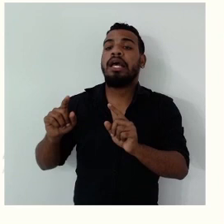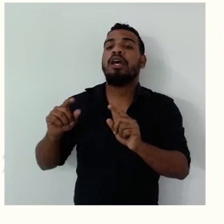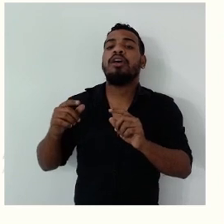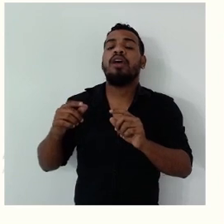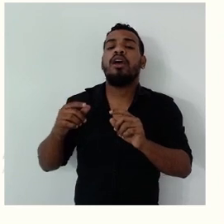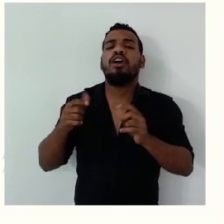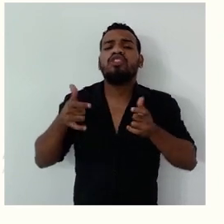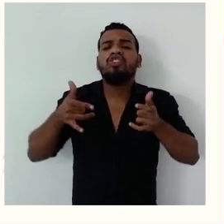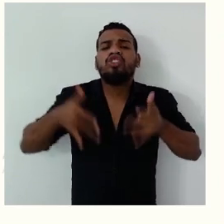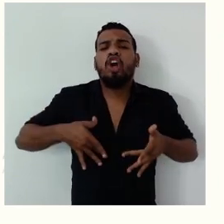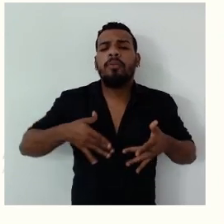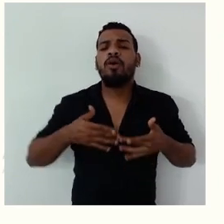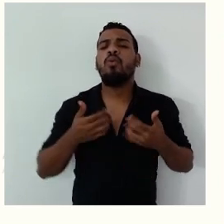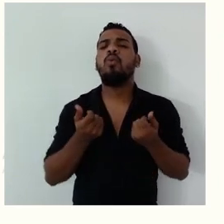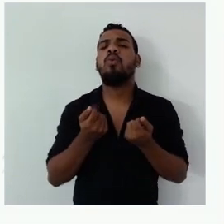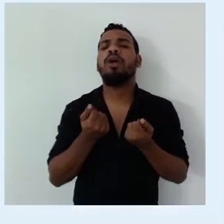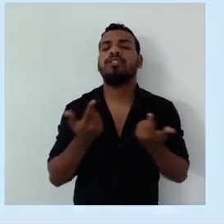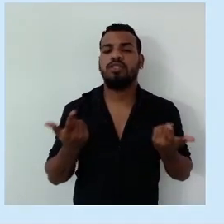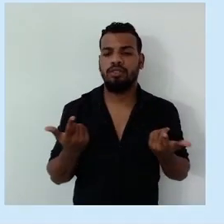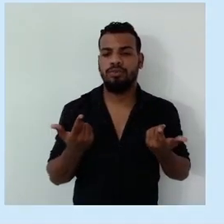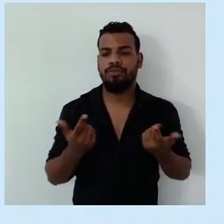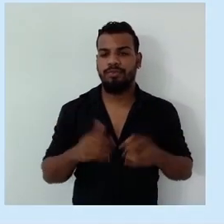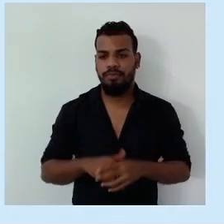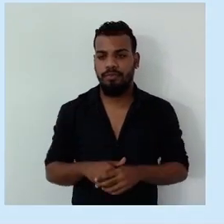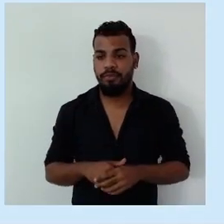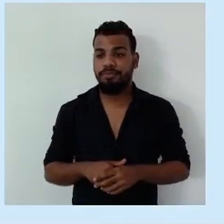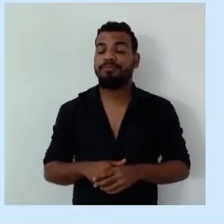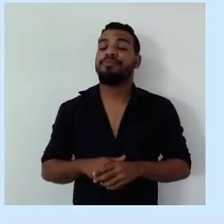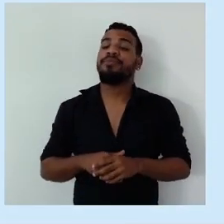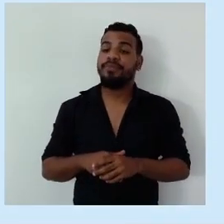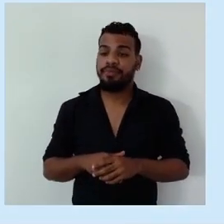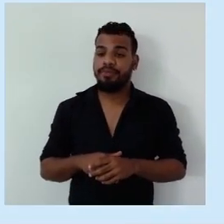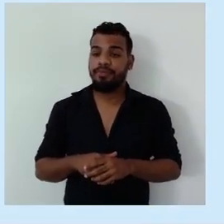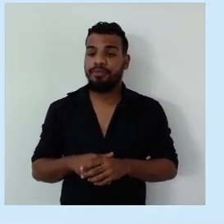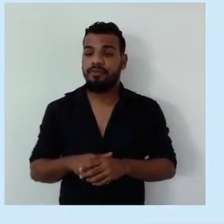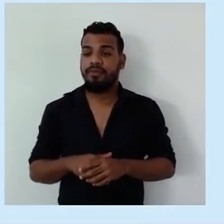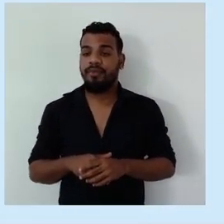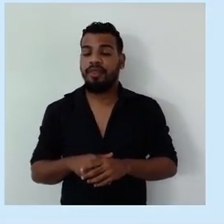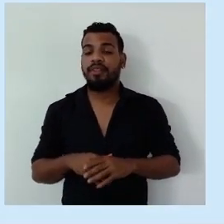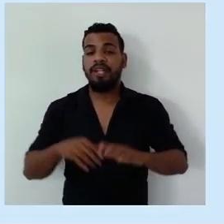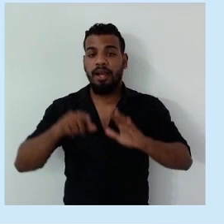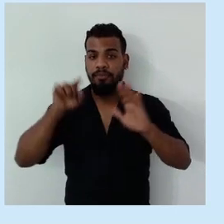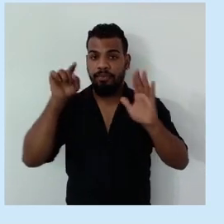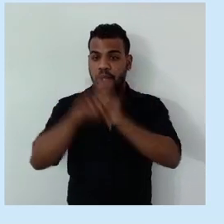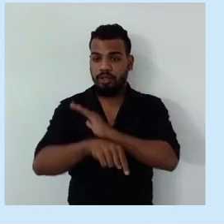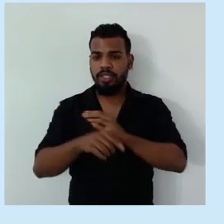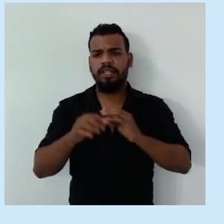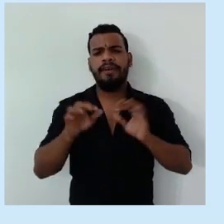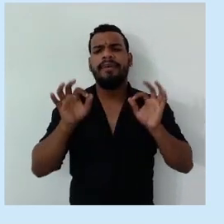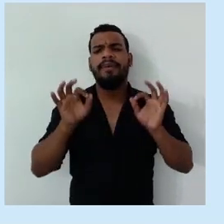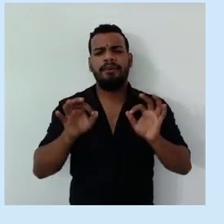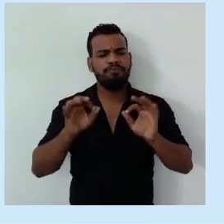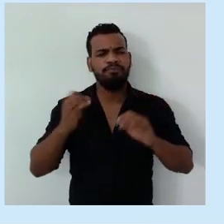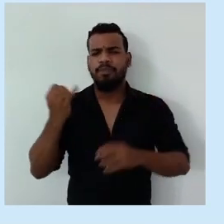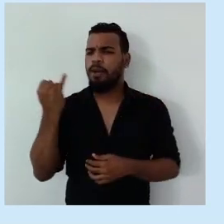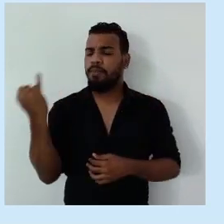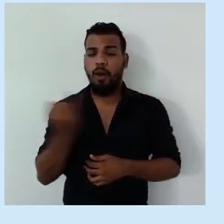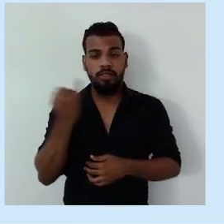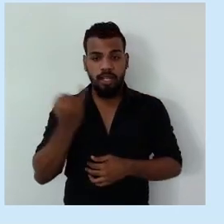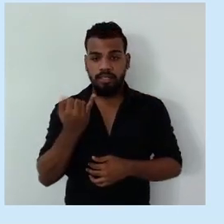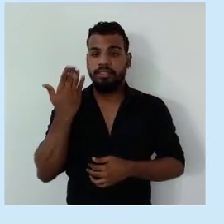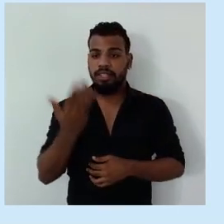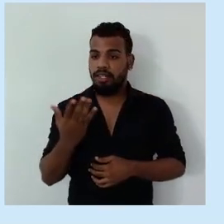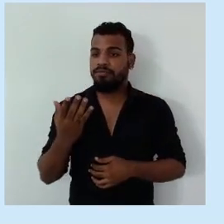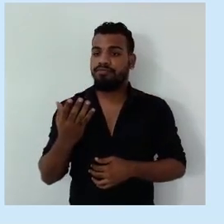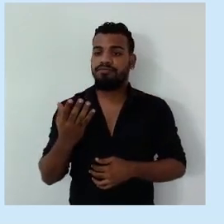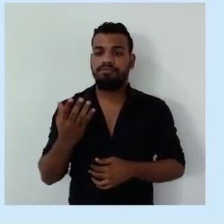restou para Andressa? Então, ó, o seguinte, essa questão é bastante importante e